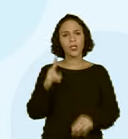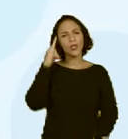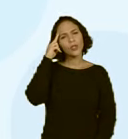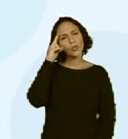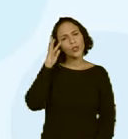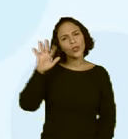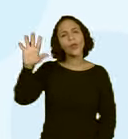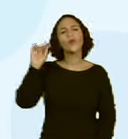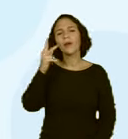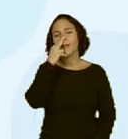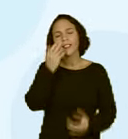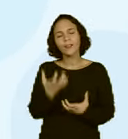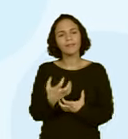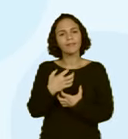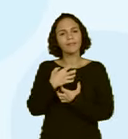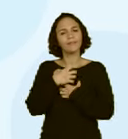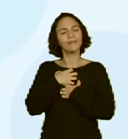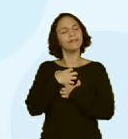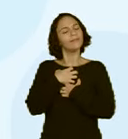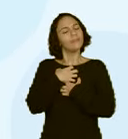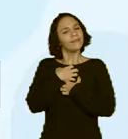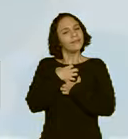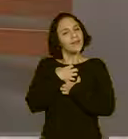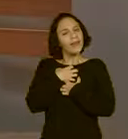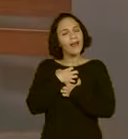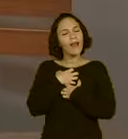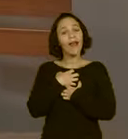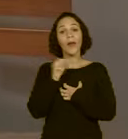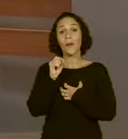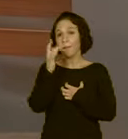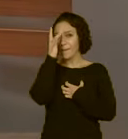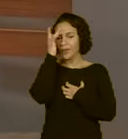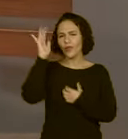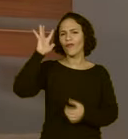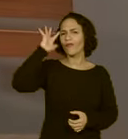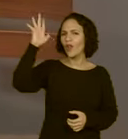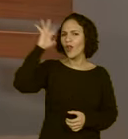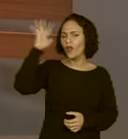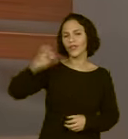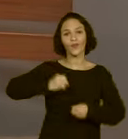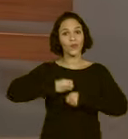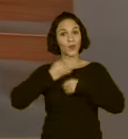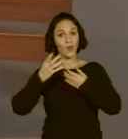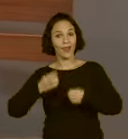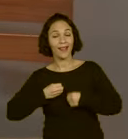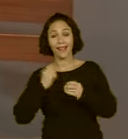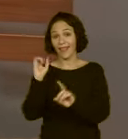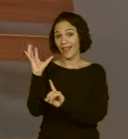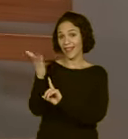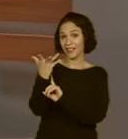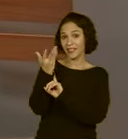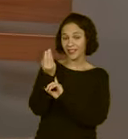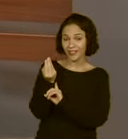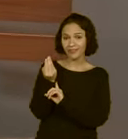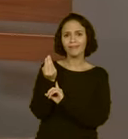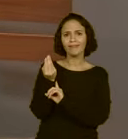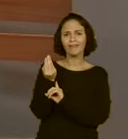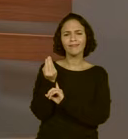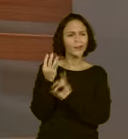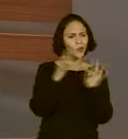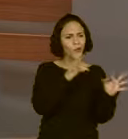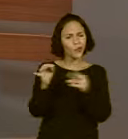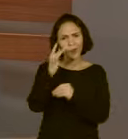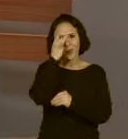de inspiração para filósofos, poetas, artistas. Todo mundo tem um sonho,